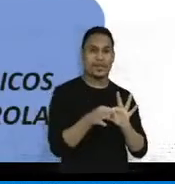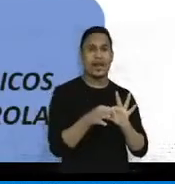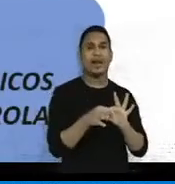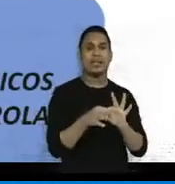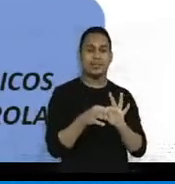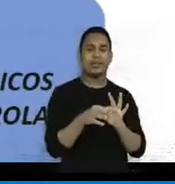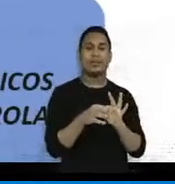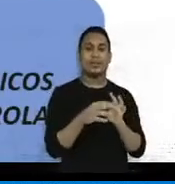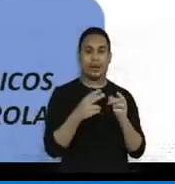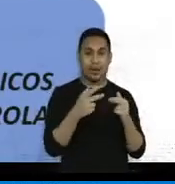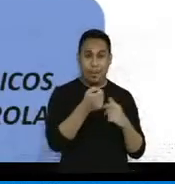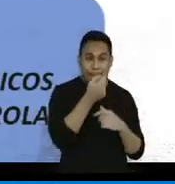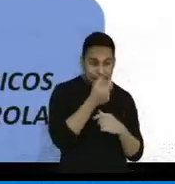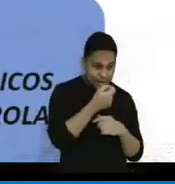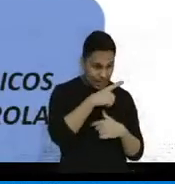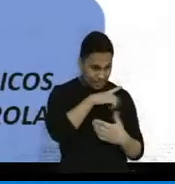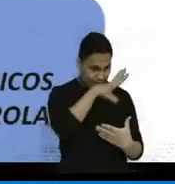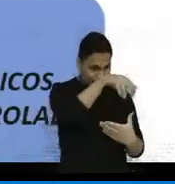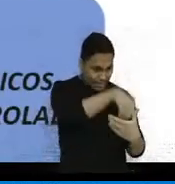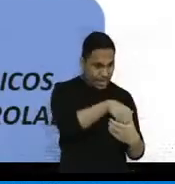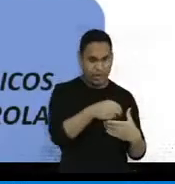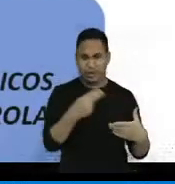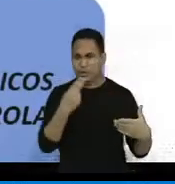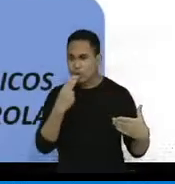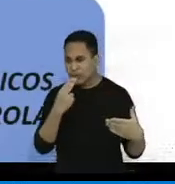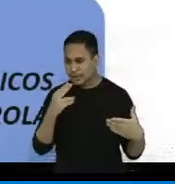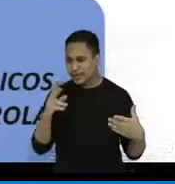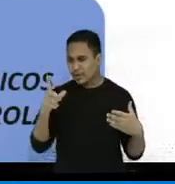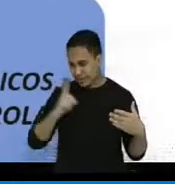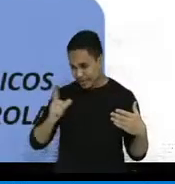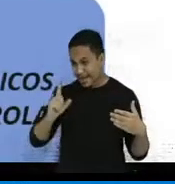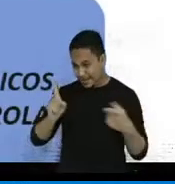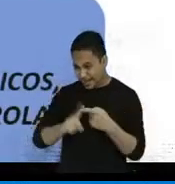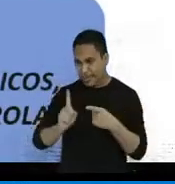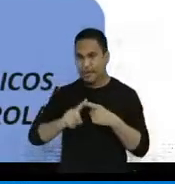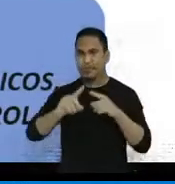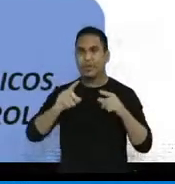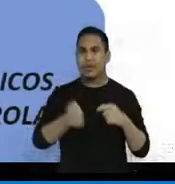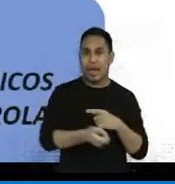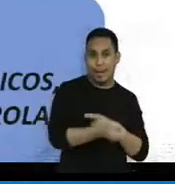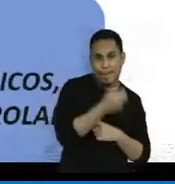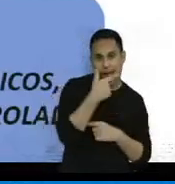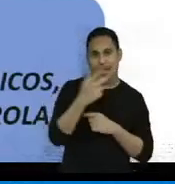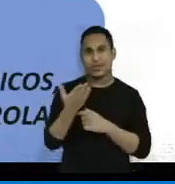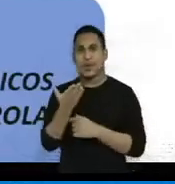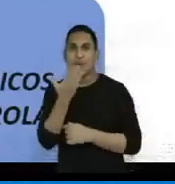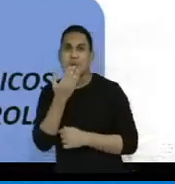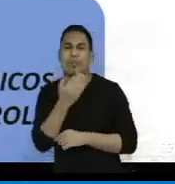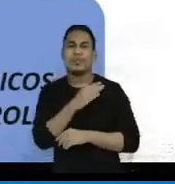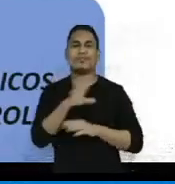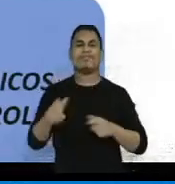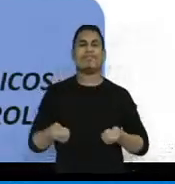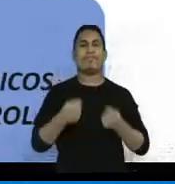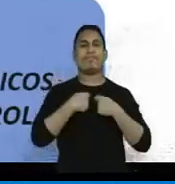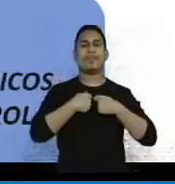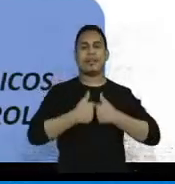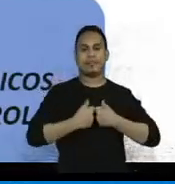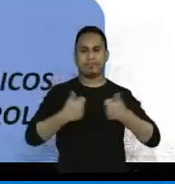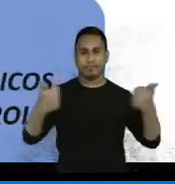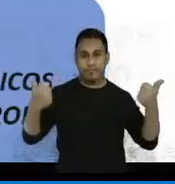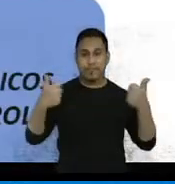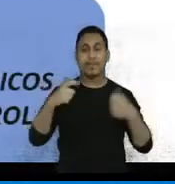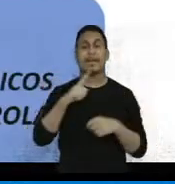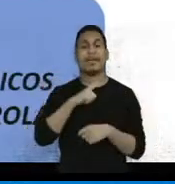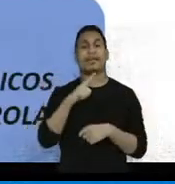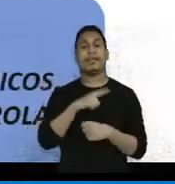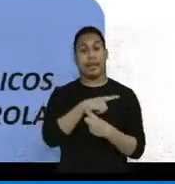e potencializa. Então, hoje existem 3 plantinhas que são muito utilizadas para poder aumentar o nível de